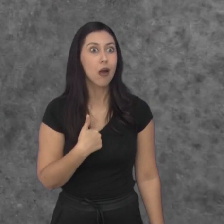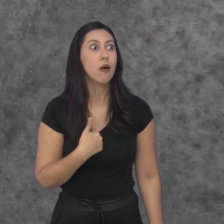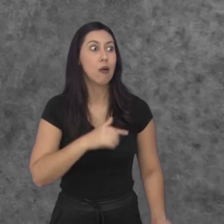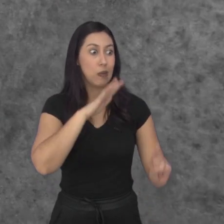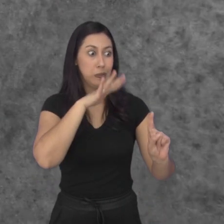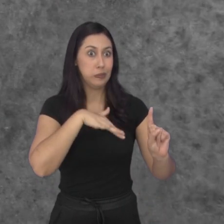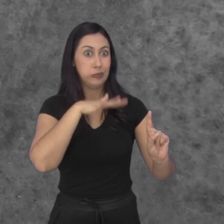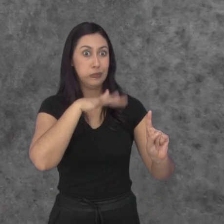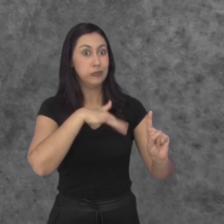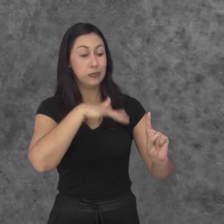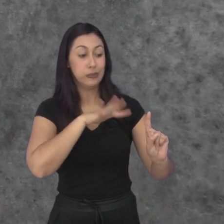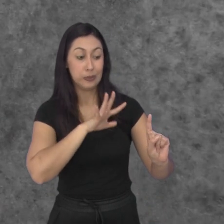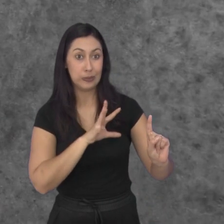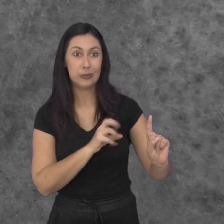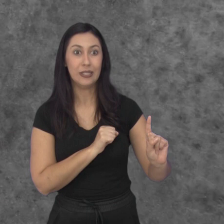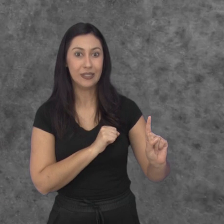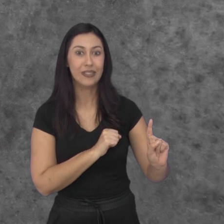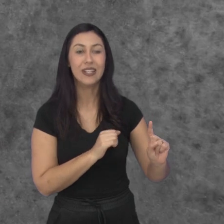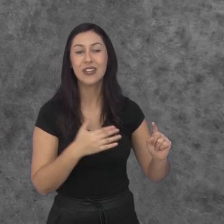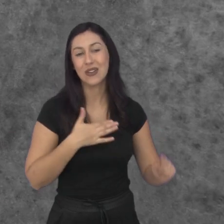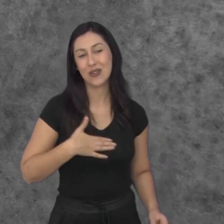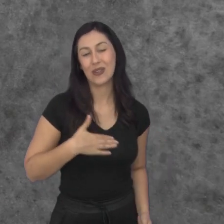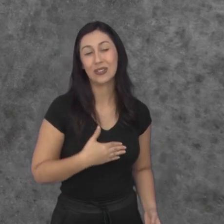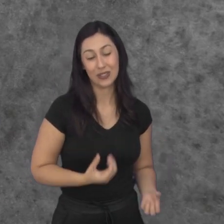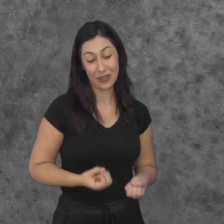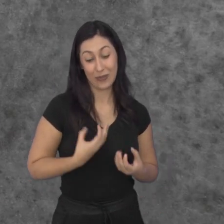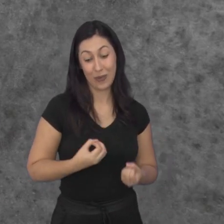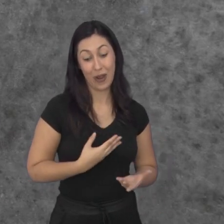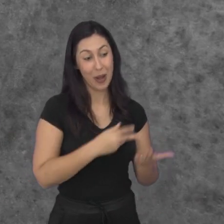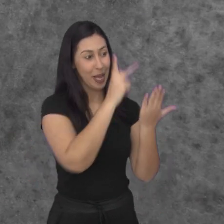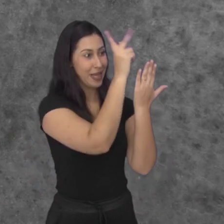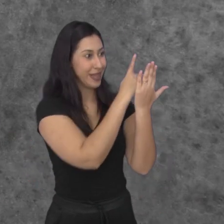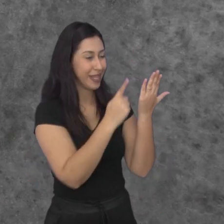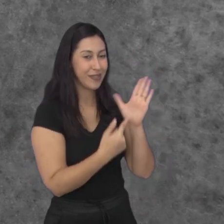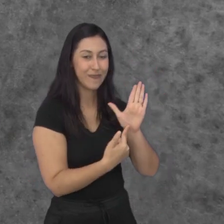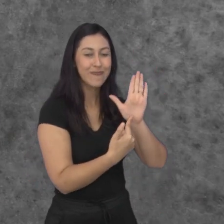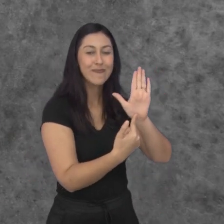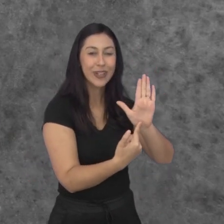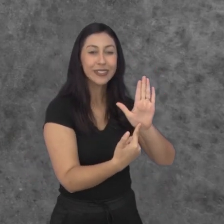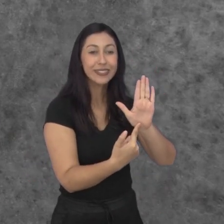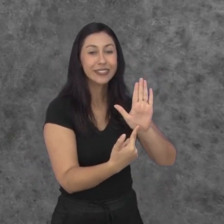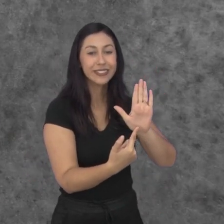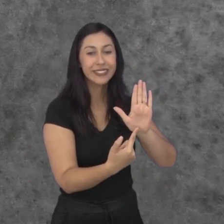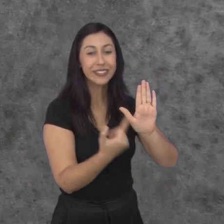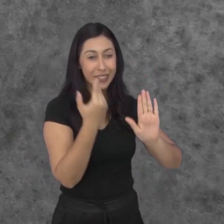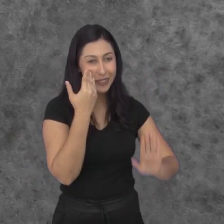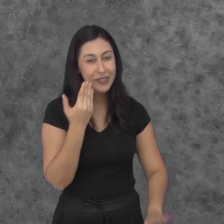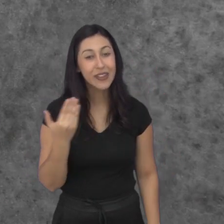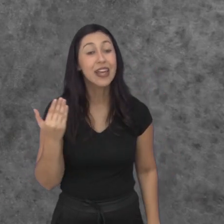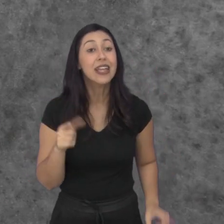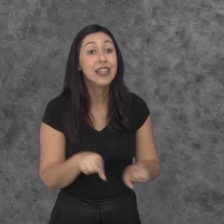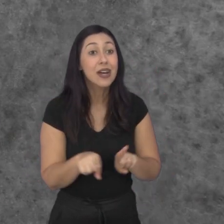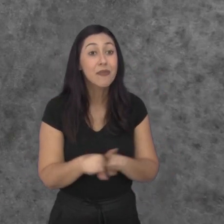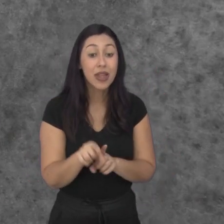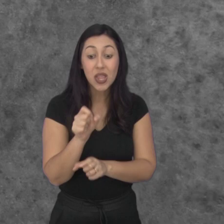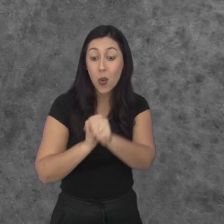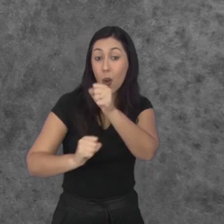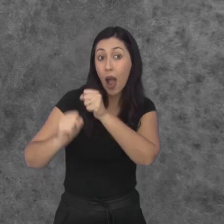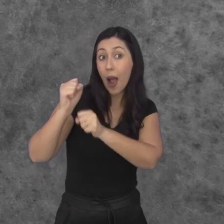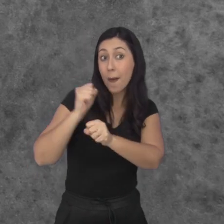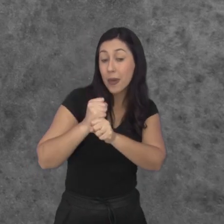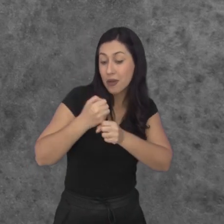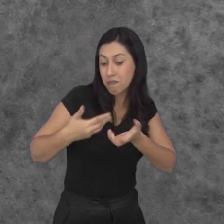bastante fã do Cassiano Ricardo e gosto de ilustrar eventualmente alguns poemas dele. E até fui convidado na Flinha no